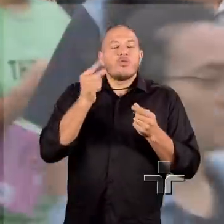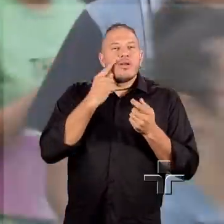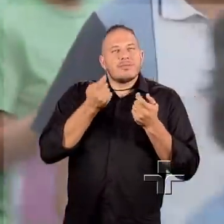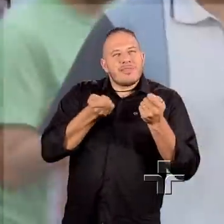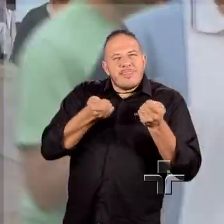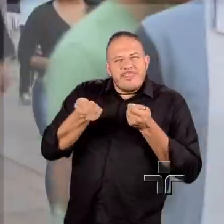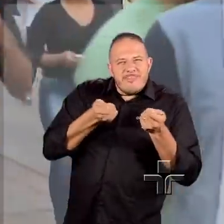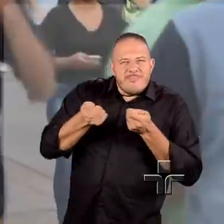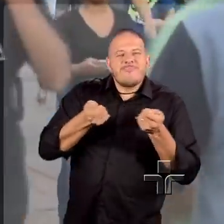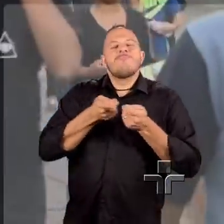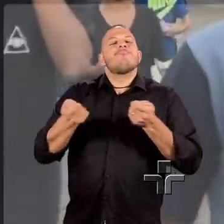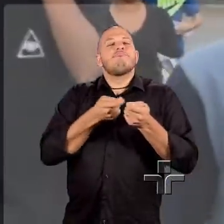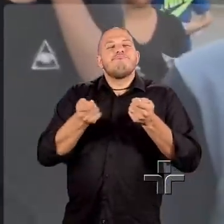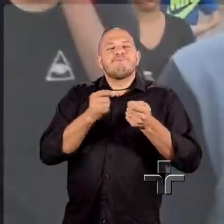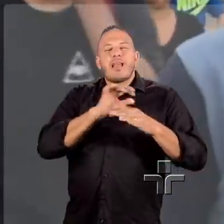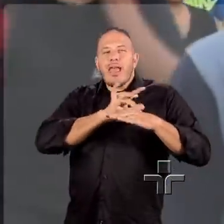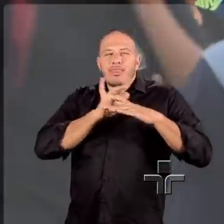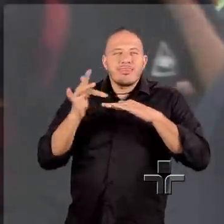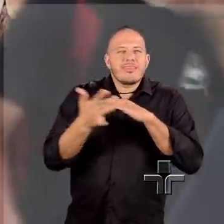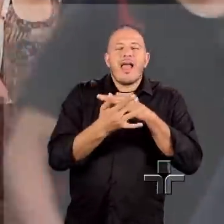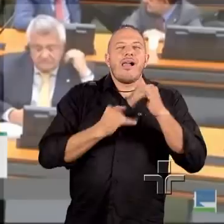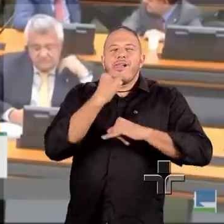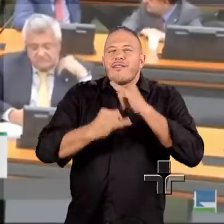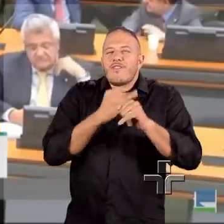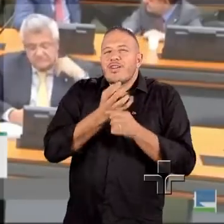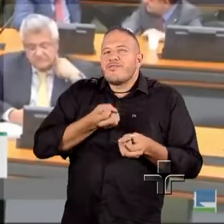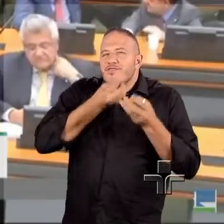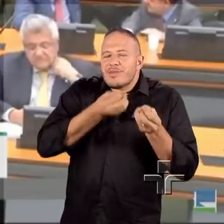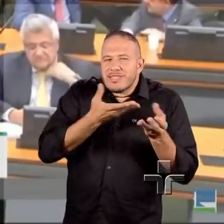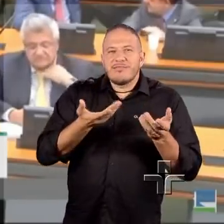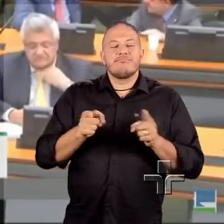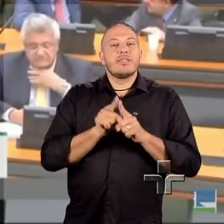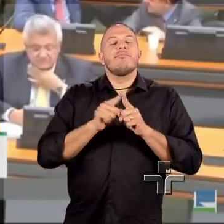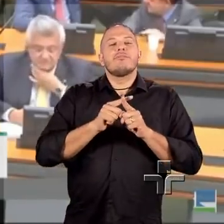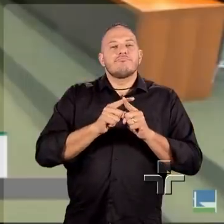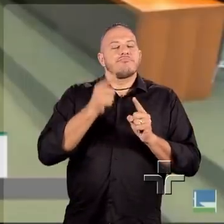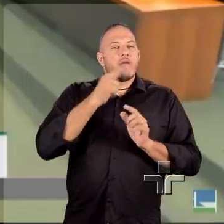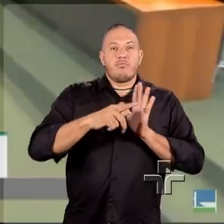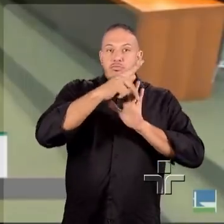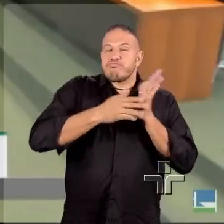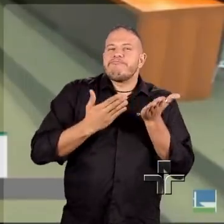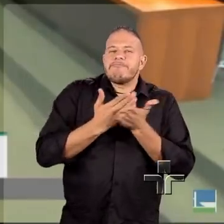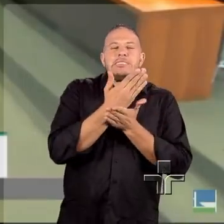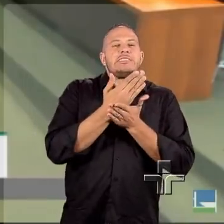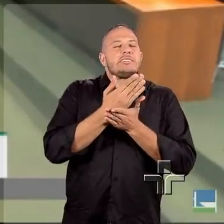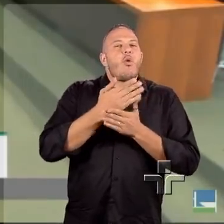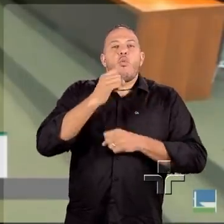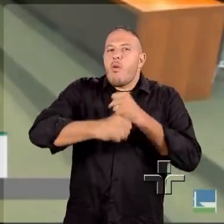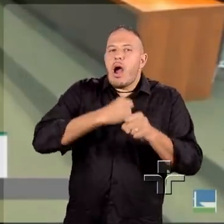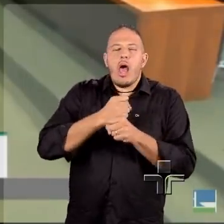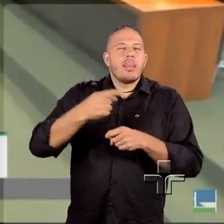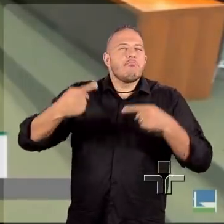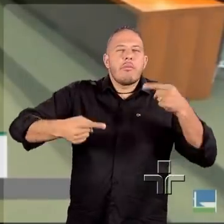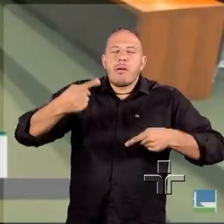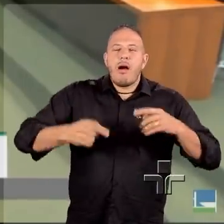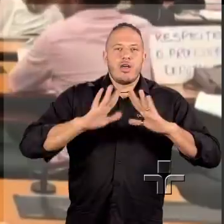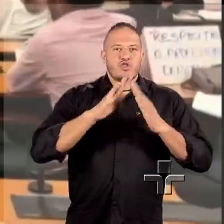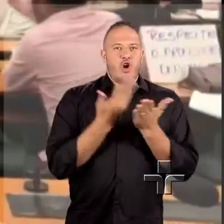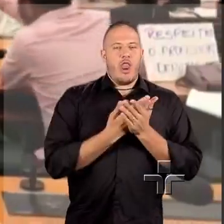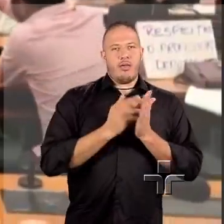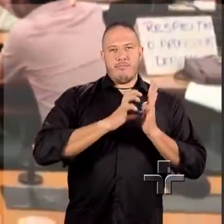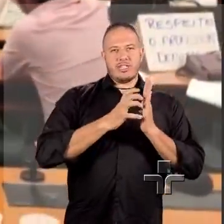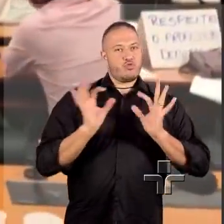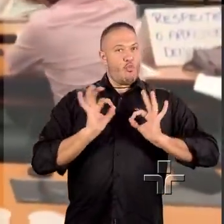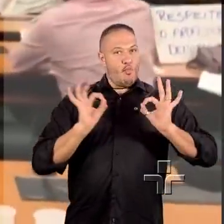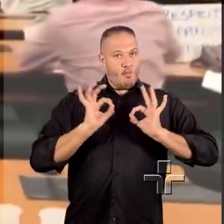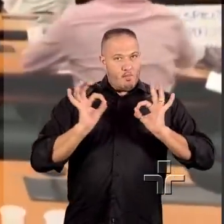manipulação e o controle de dados da internet. E um projeto que passou o ano sendo debatido foi a Escola Sem Partido. Todas